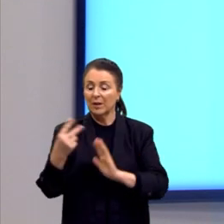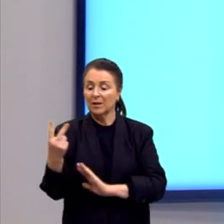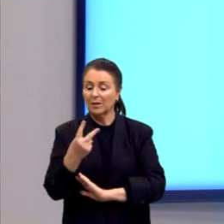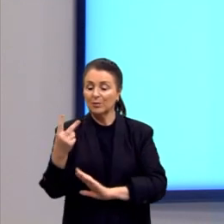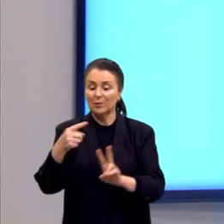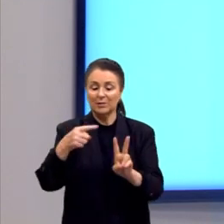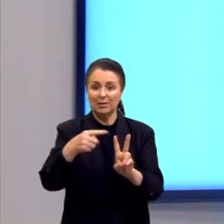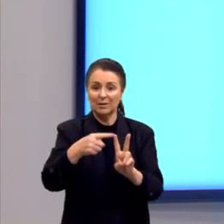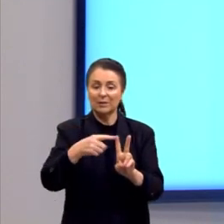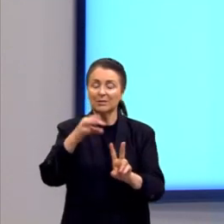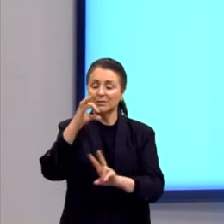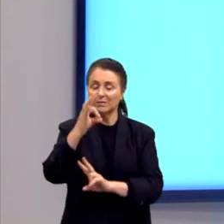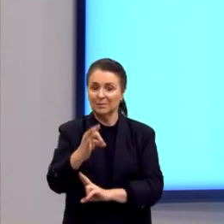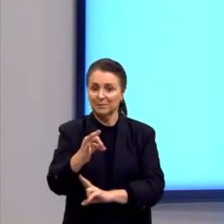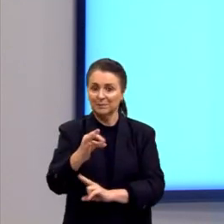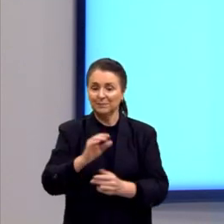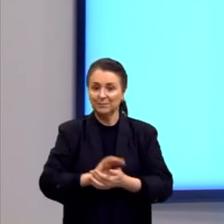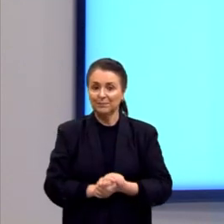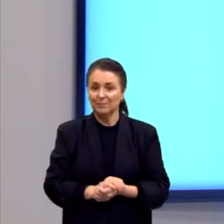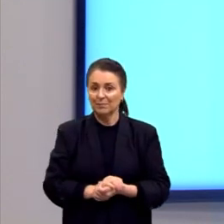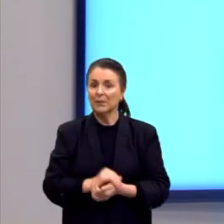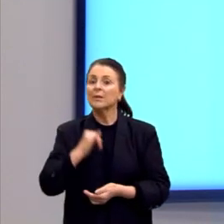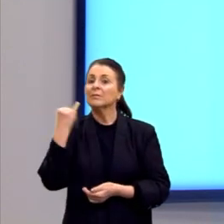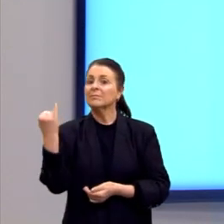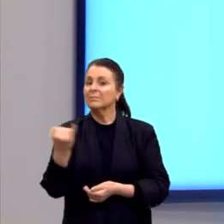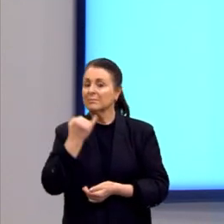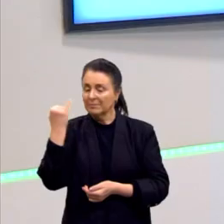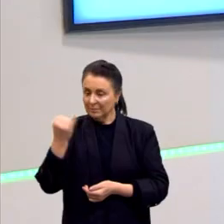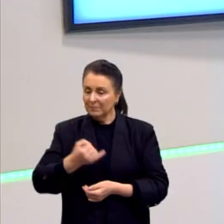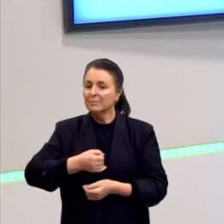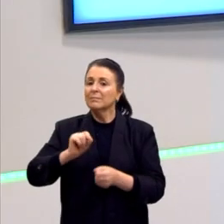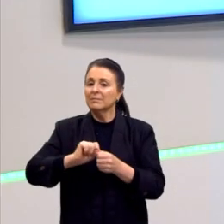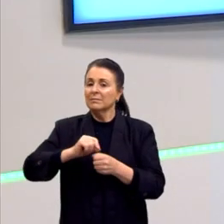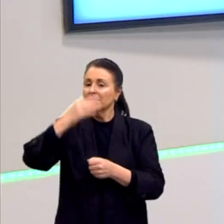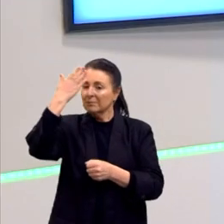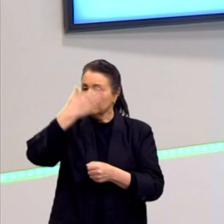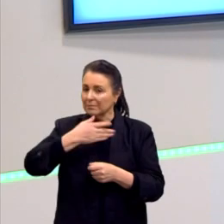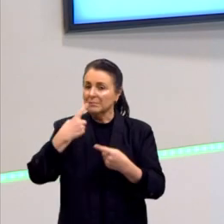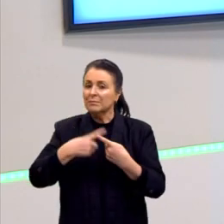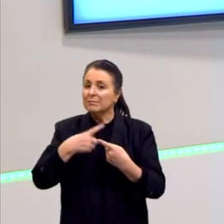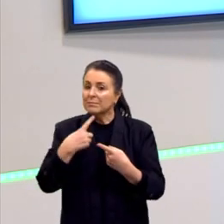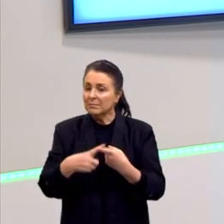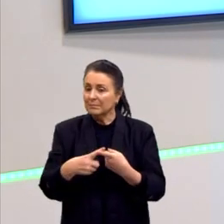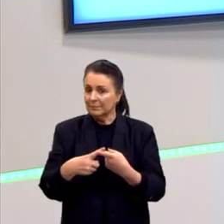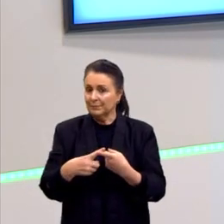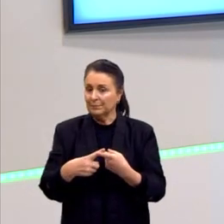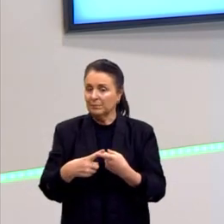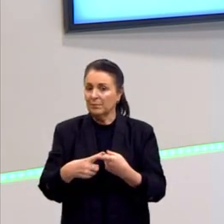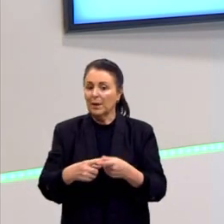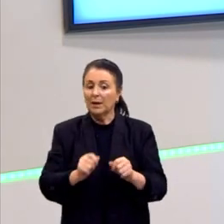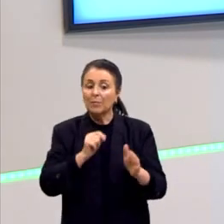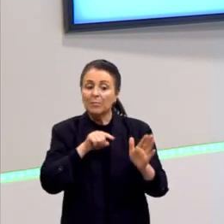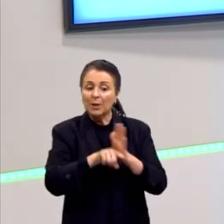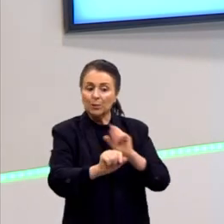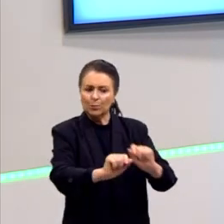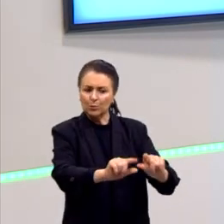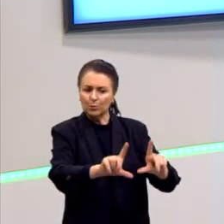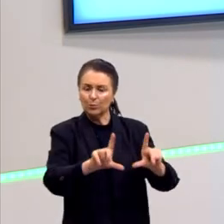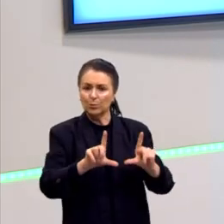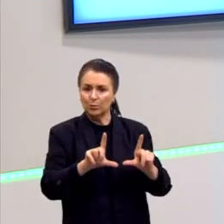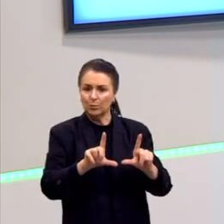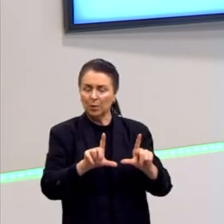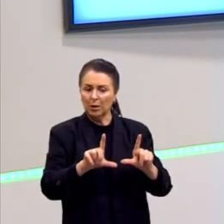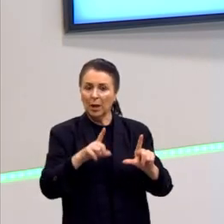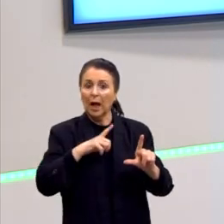as duas raízes estão corretas é importante verificar porque às vezes está no enunciado da questão a questão